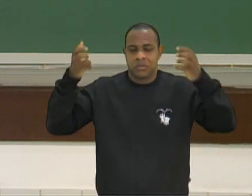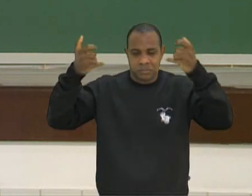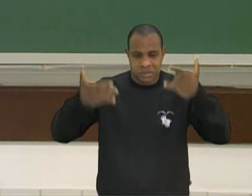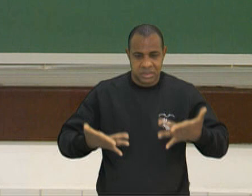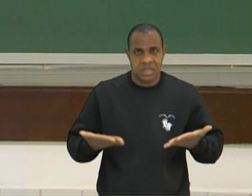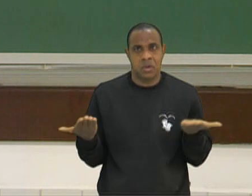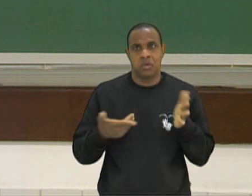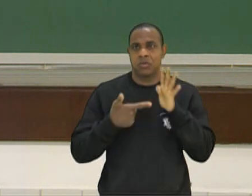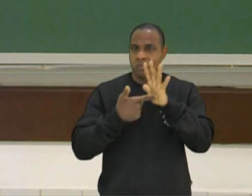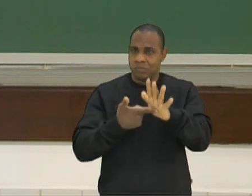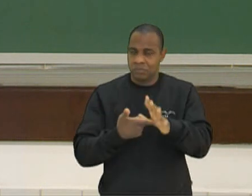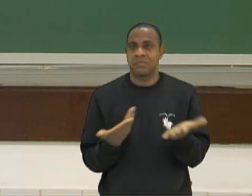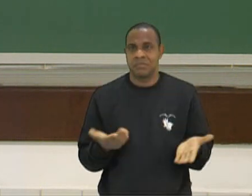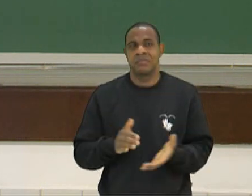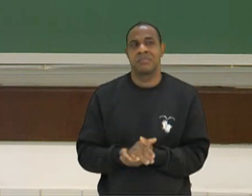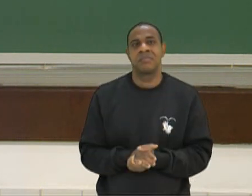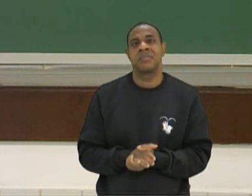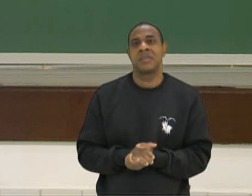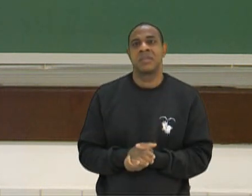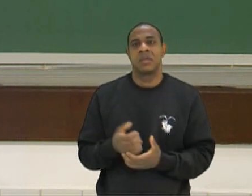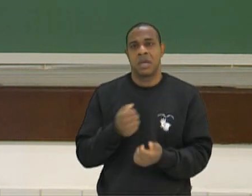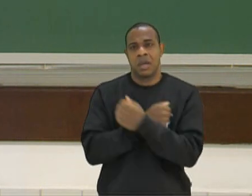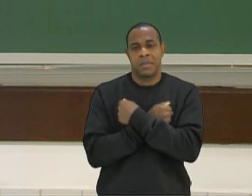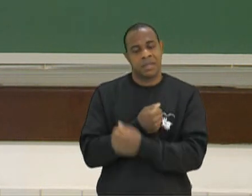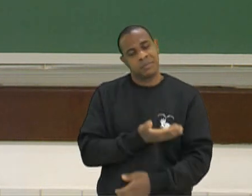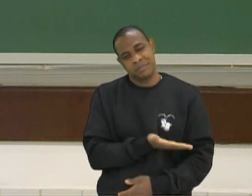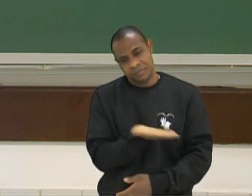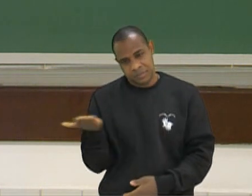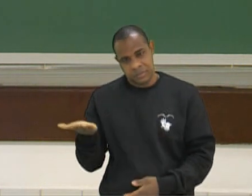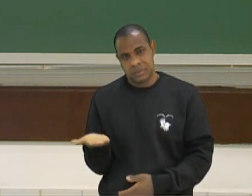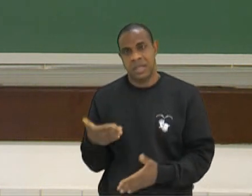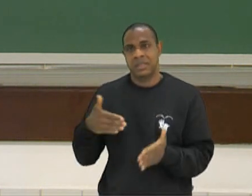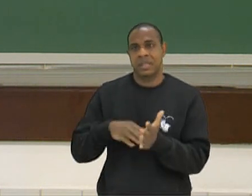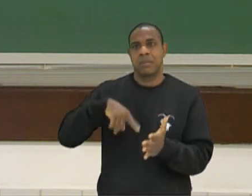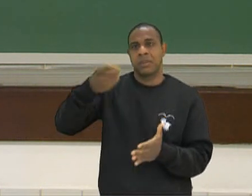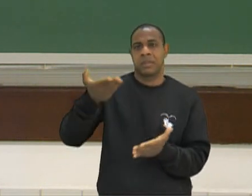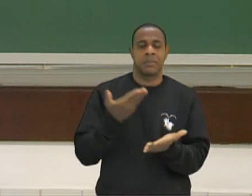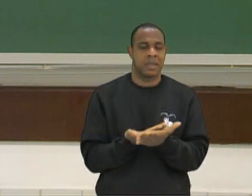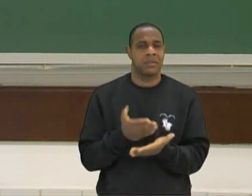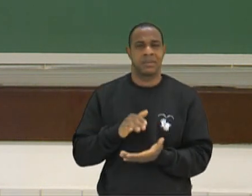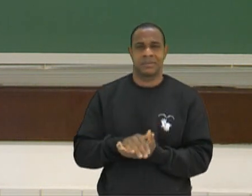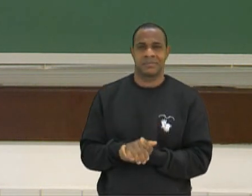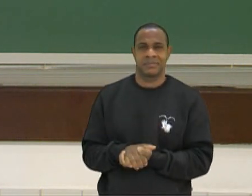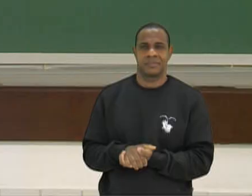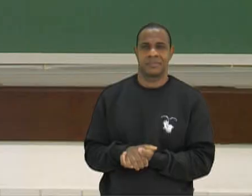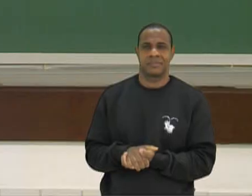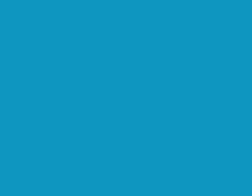que eu queria apresentar para vocês ao longo dessa aula. Um grande abraço para vocês e nos vemos na nossa próxima aula.